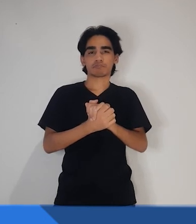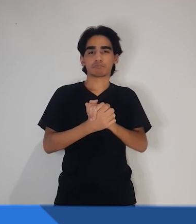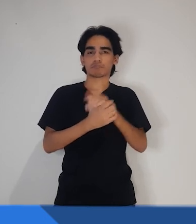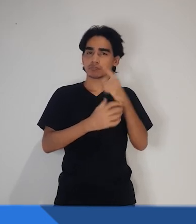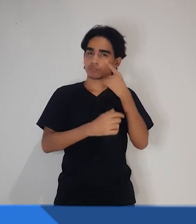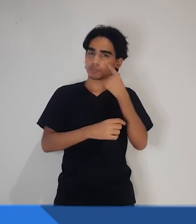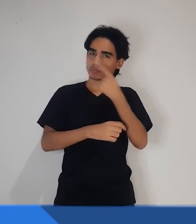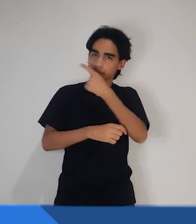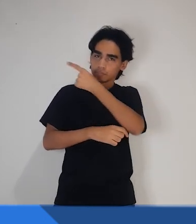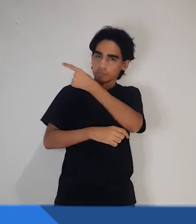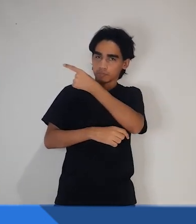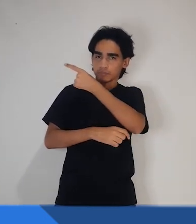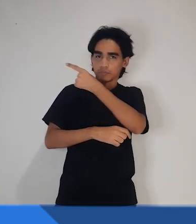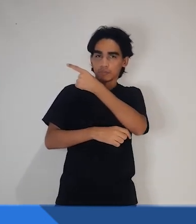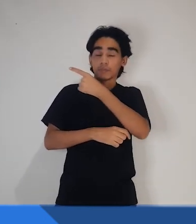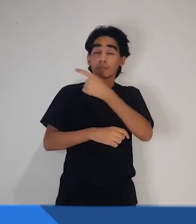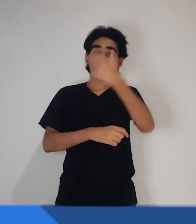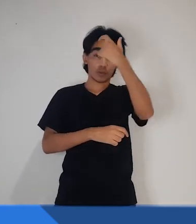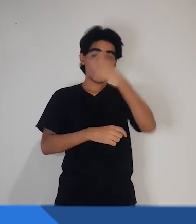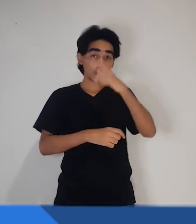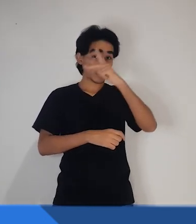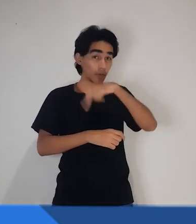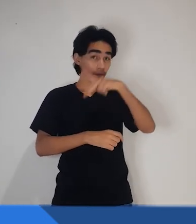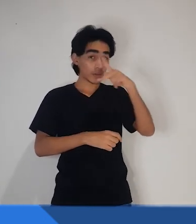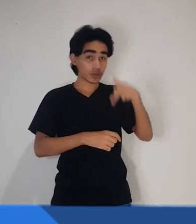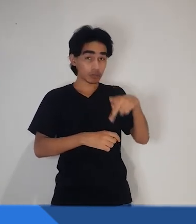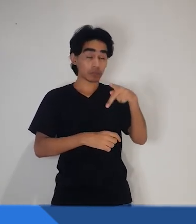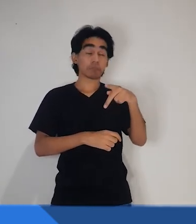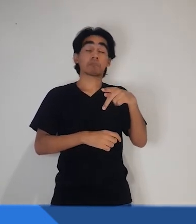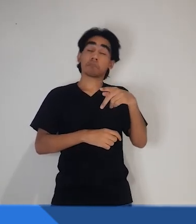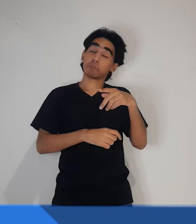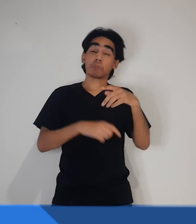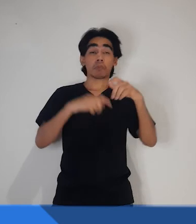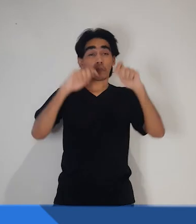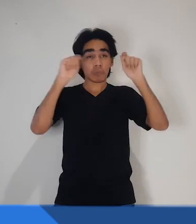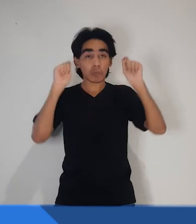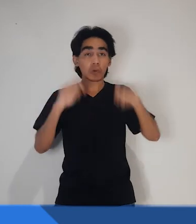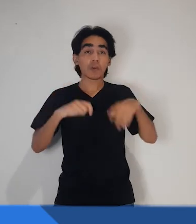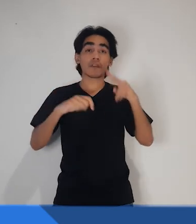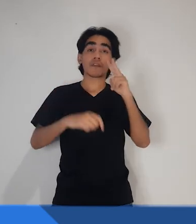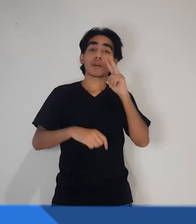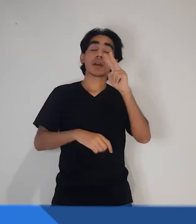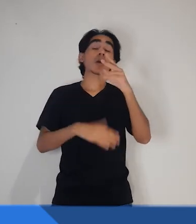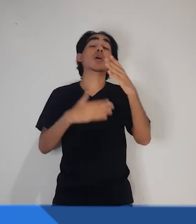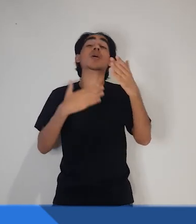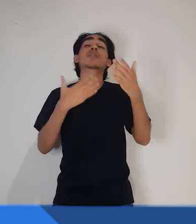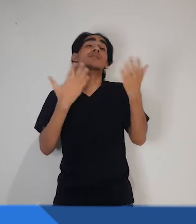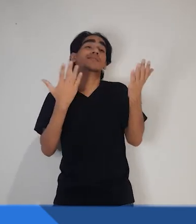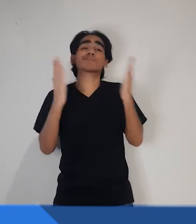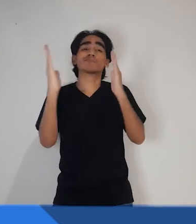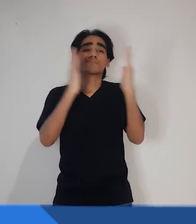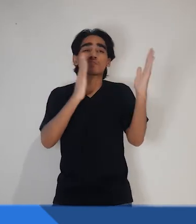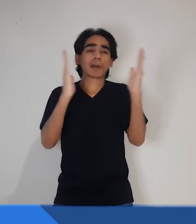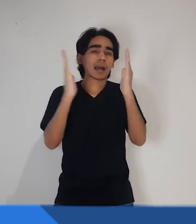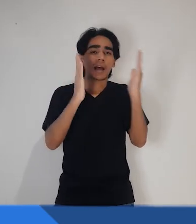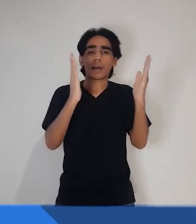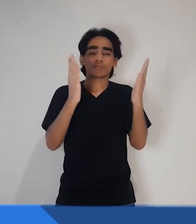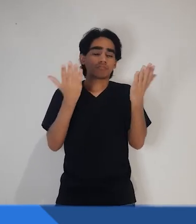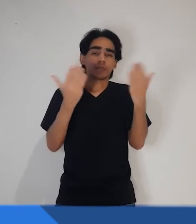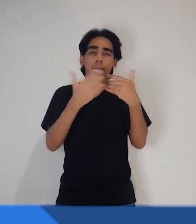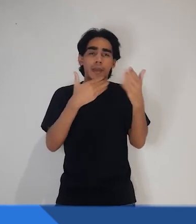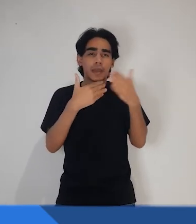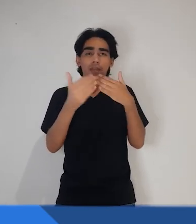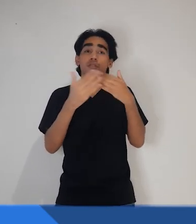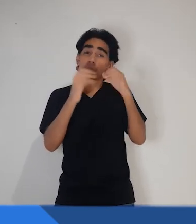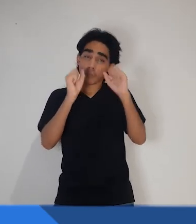questionário. Como a gente está como professor, a gente consegue visualizar o questionário, independente do prazo de abertura e